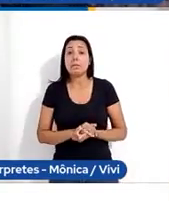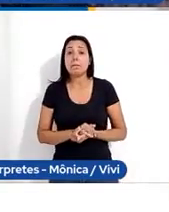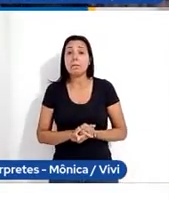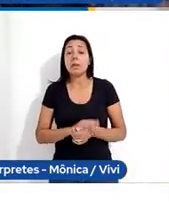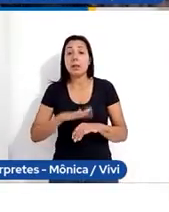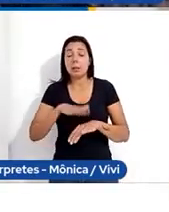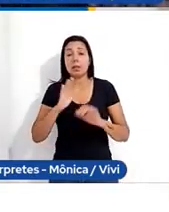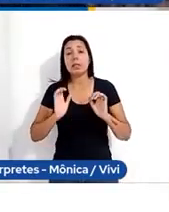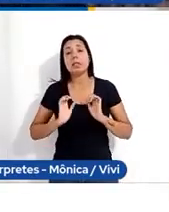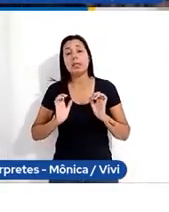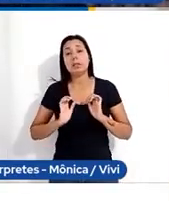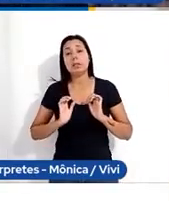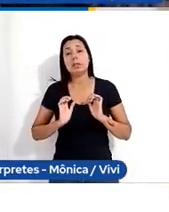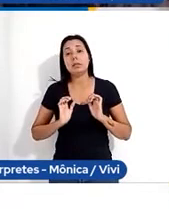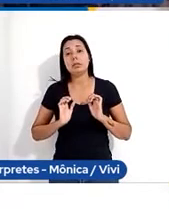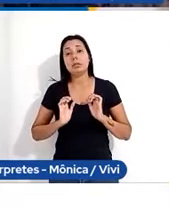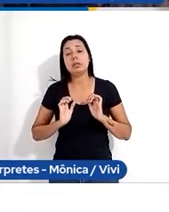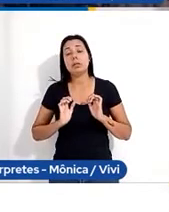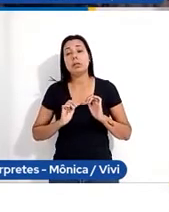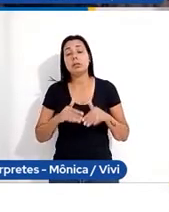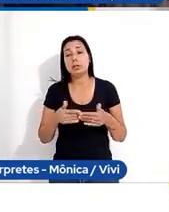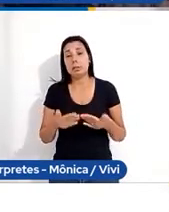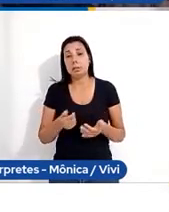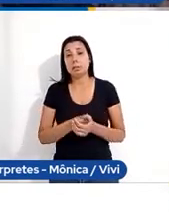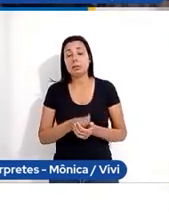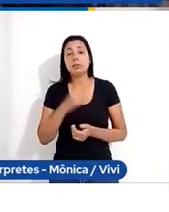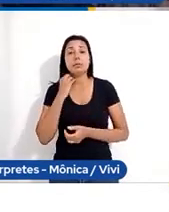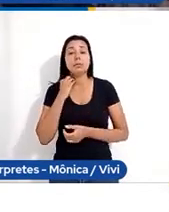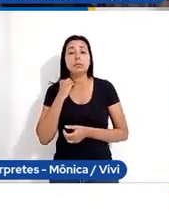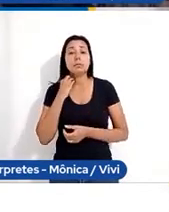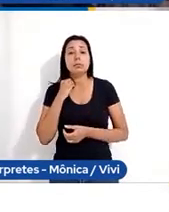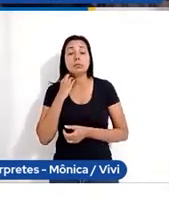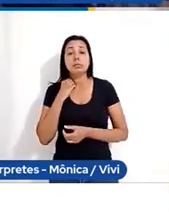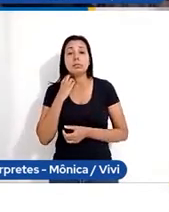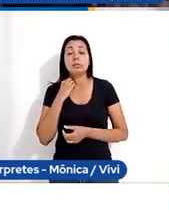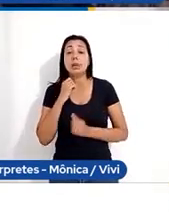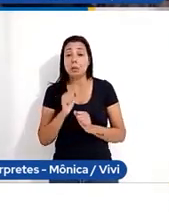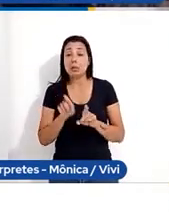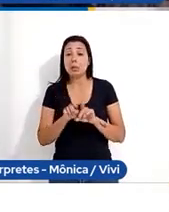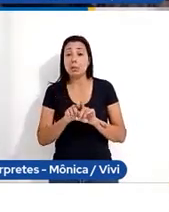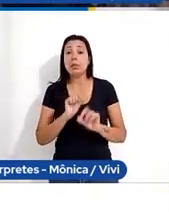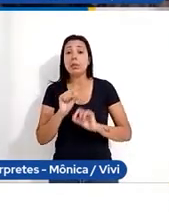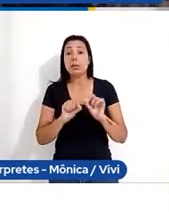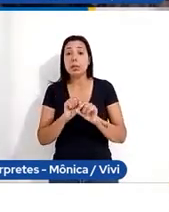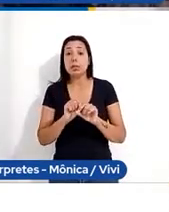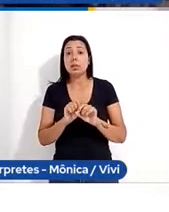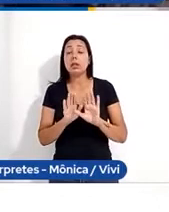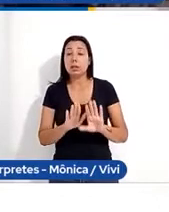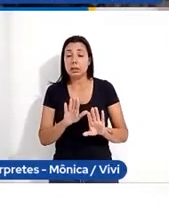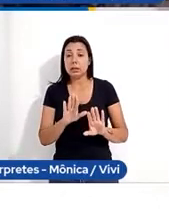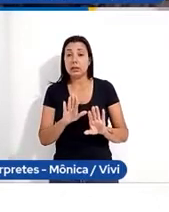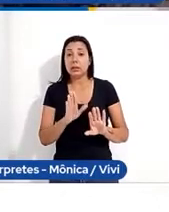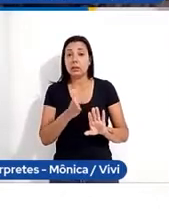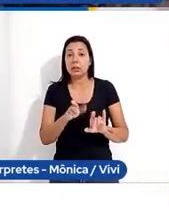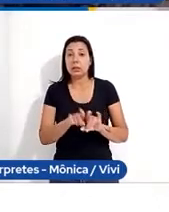ricos, como não poderia deixar de ser. Eu vou até me corrigir, poderia e deveria não ser assim, né?